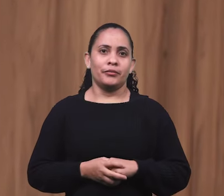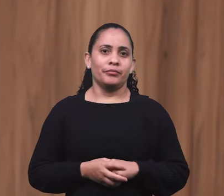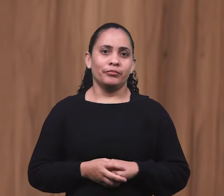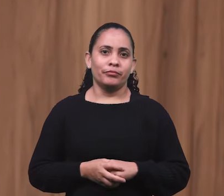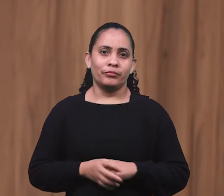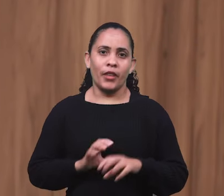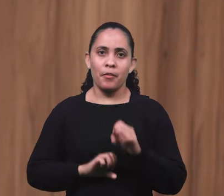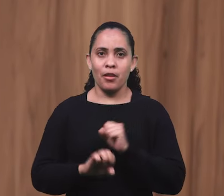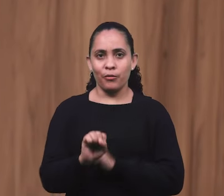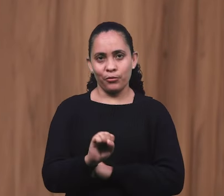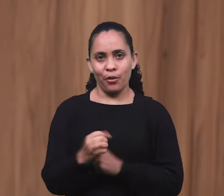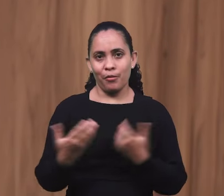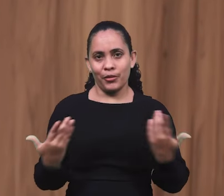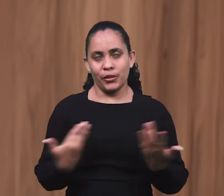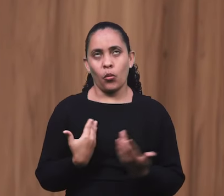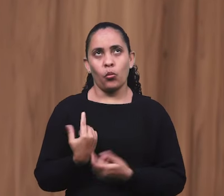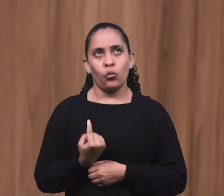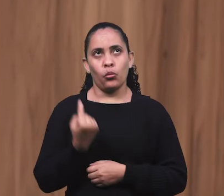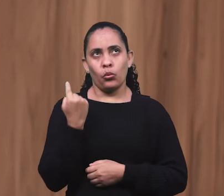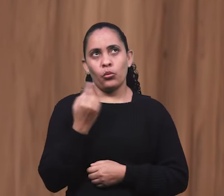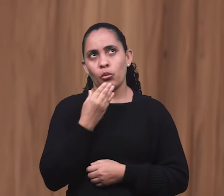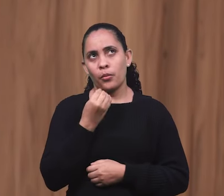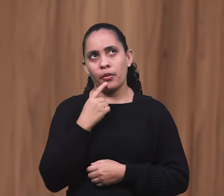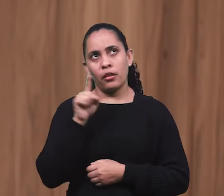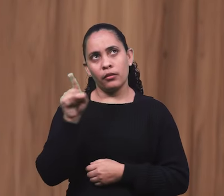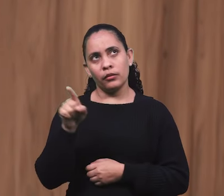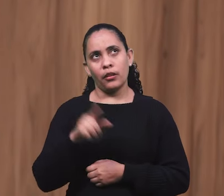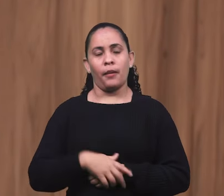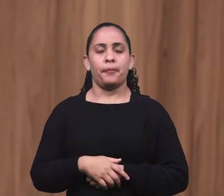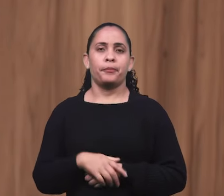um deles foi, quando eu estava fazendo